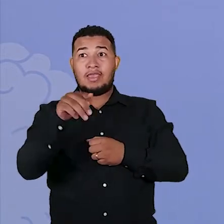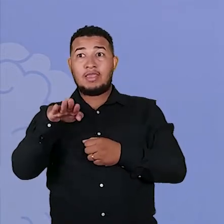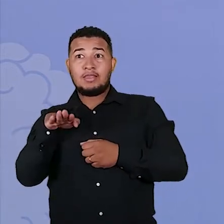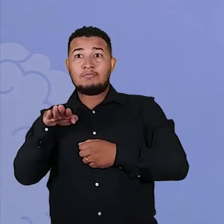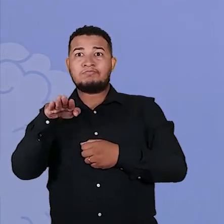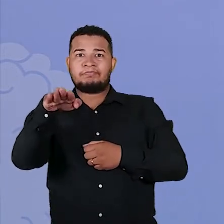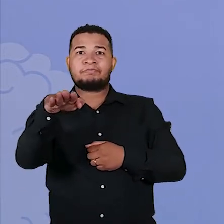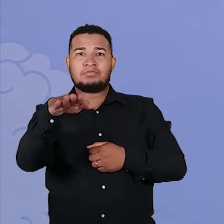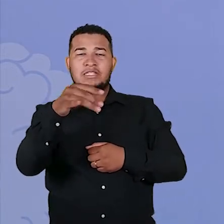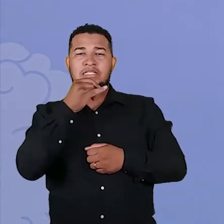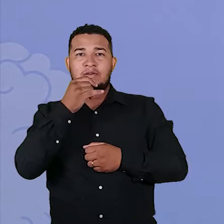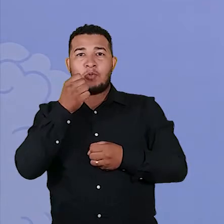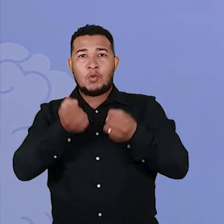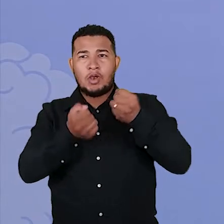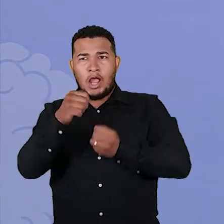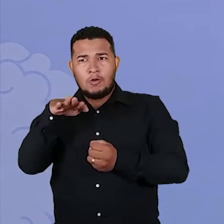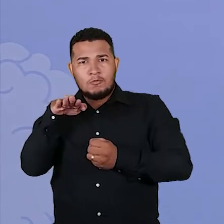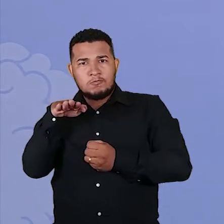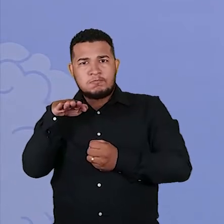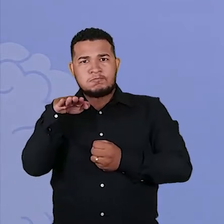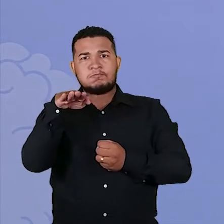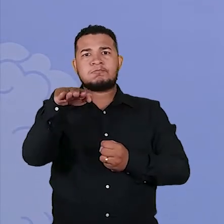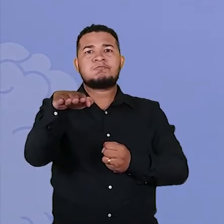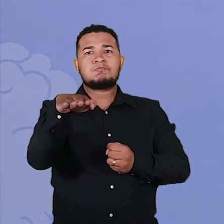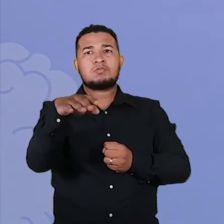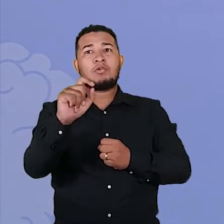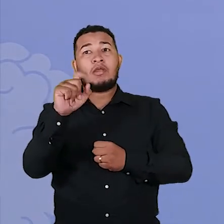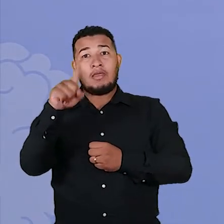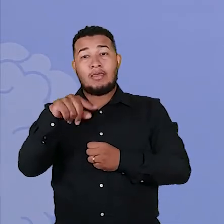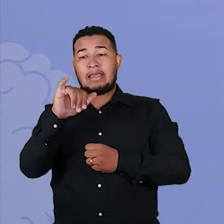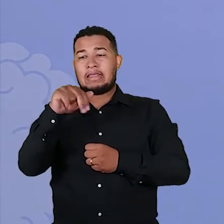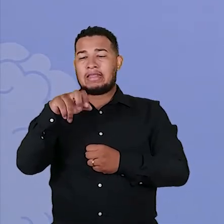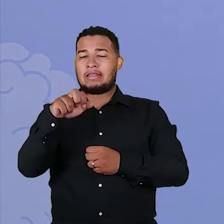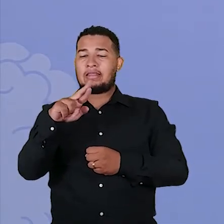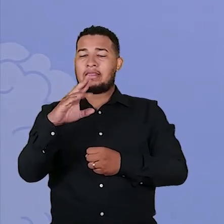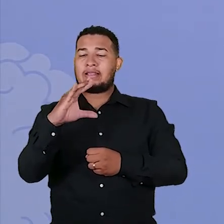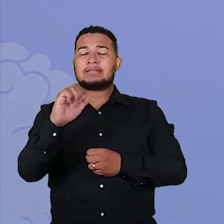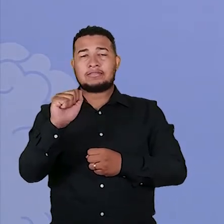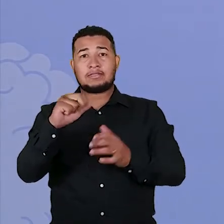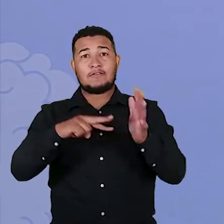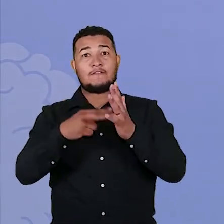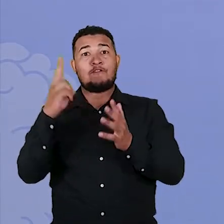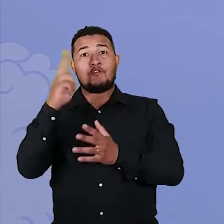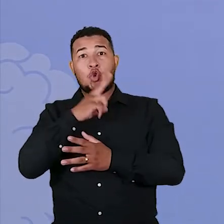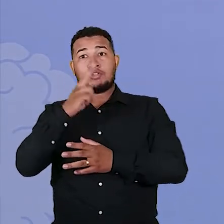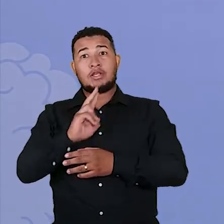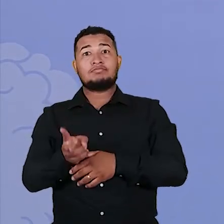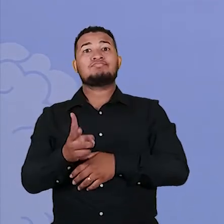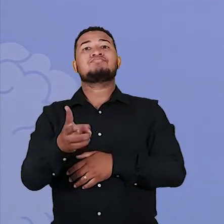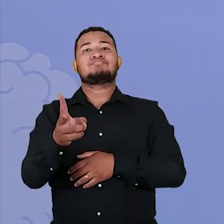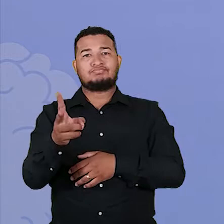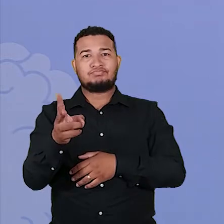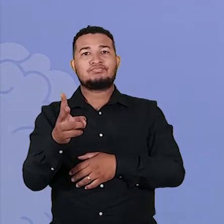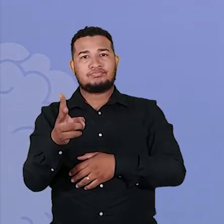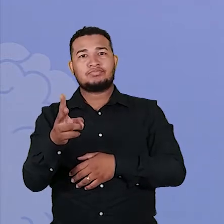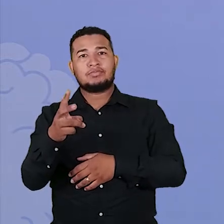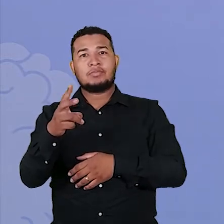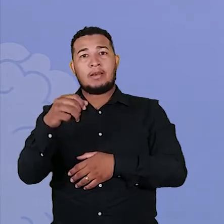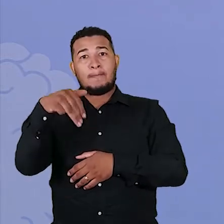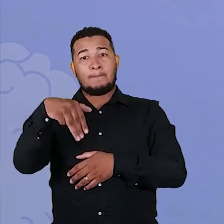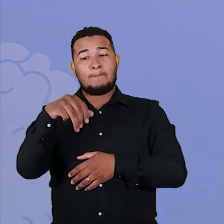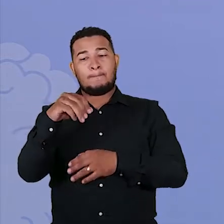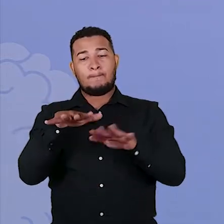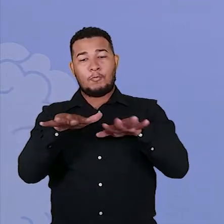reto. Então, aqueles carros que estão seguindo reto, eles estão seguindo a inércia, uma velocidade constante, movimento retilíneo